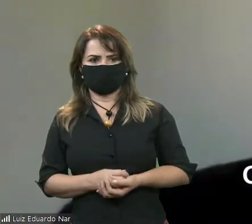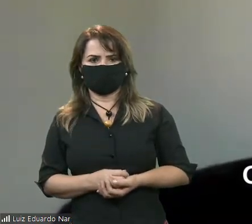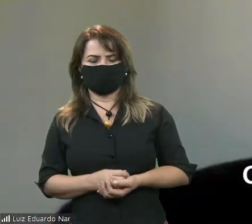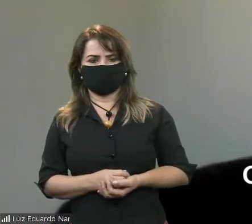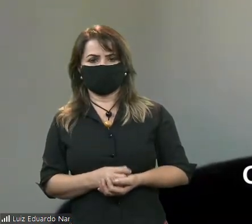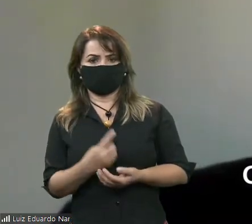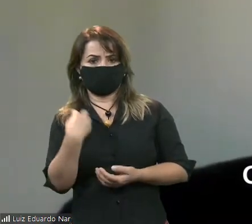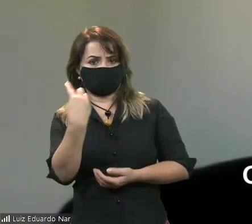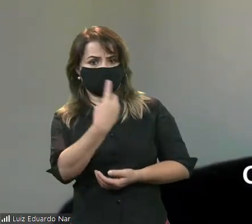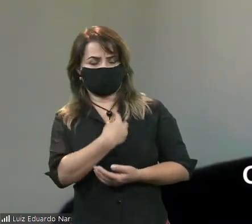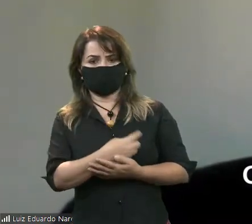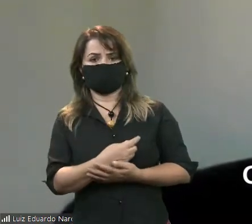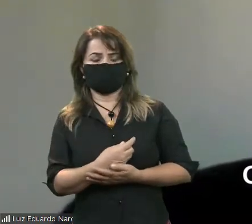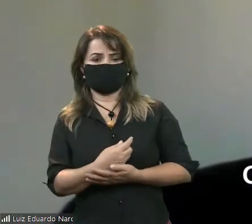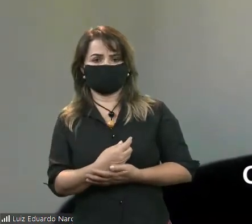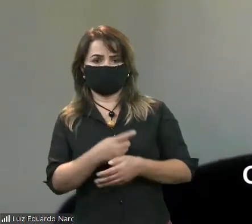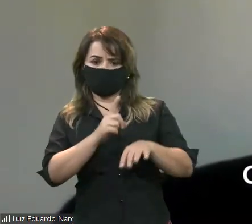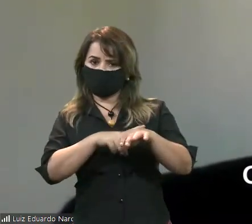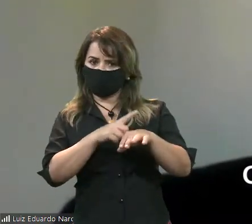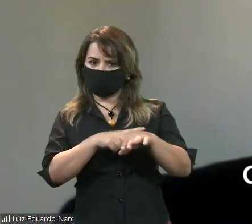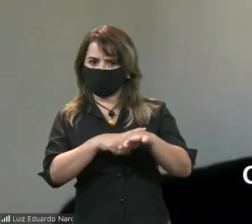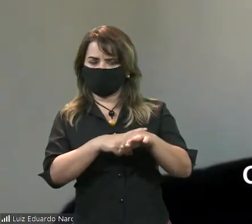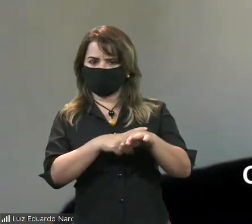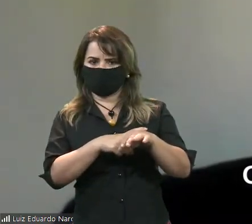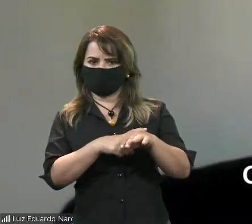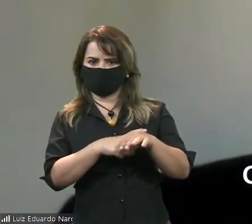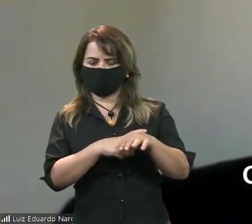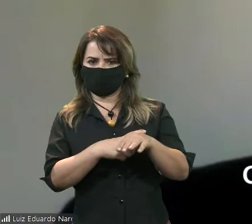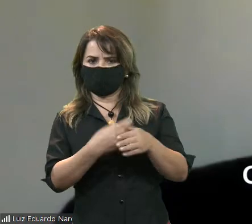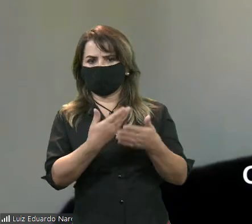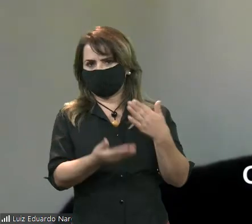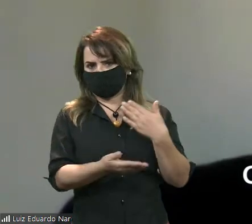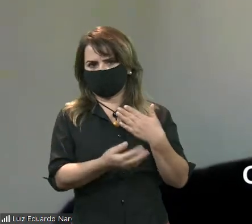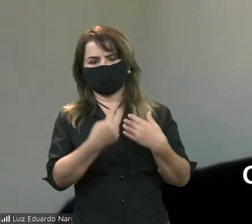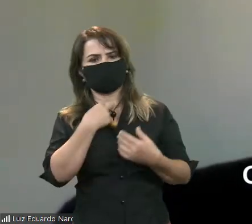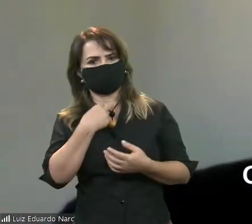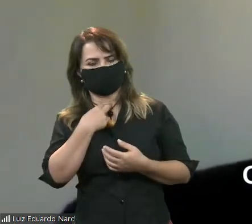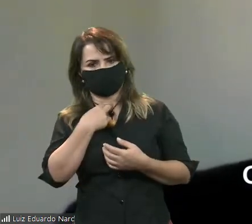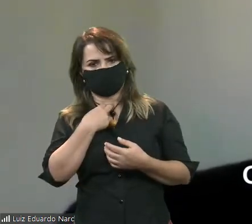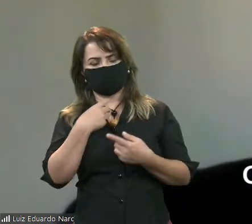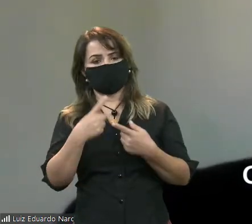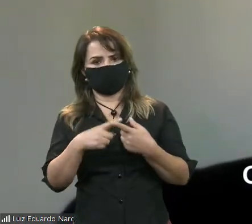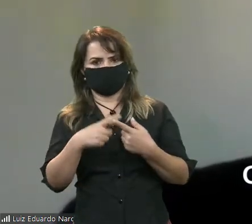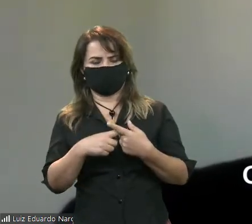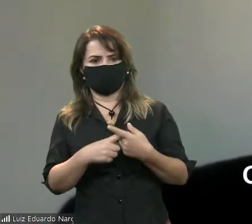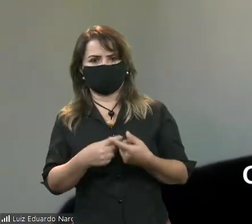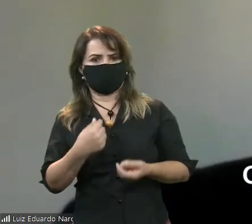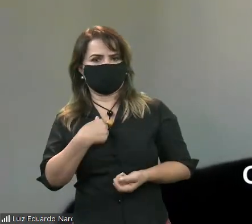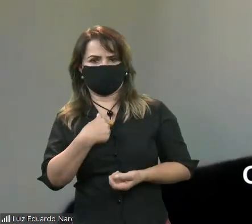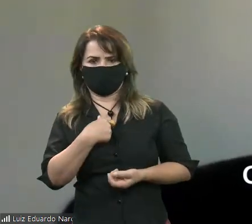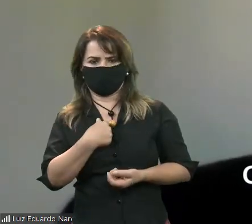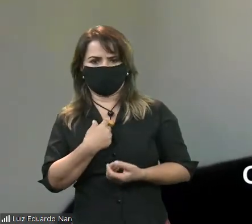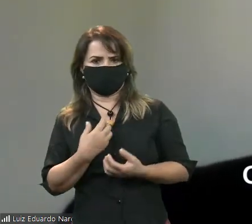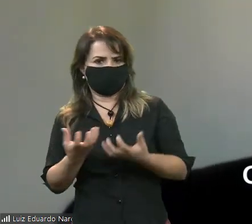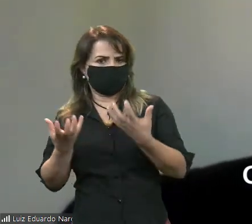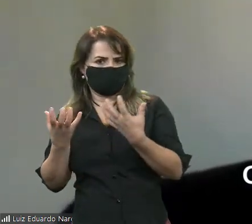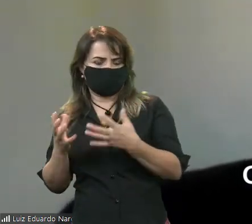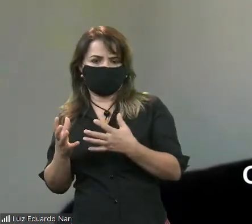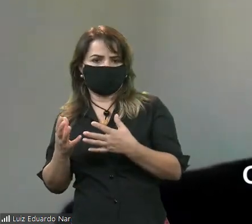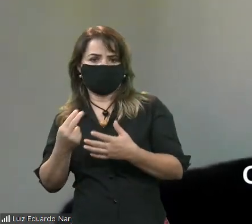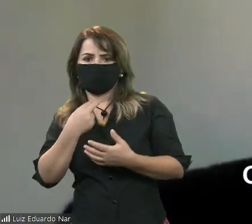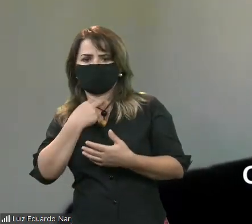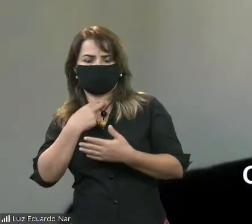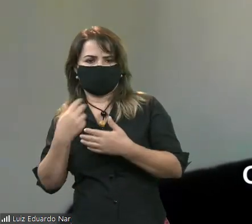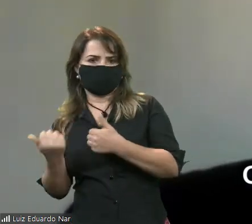para que a gente também não perca tempo, que eu não estou disposto a assumir, ainda